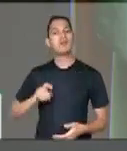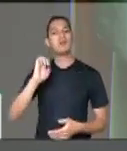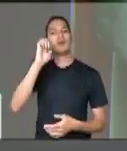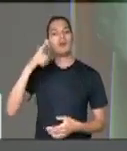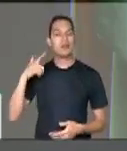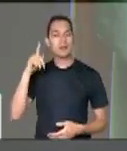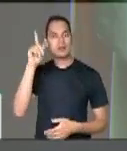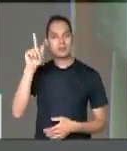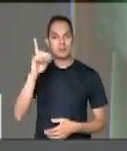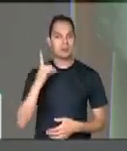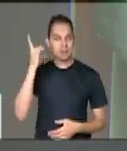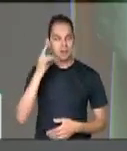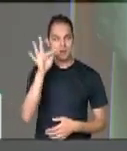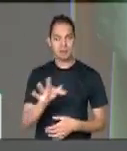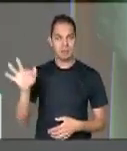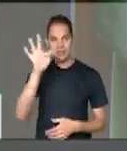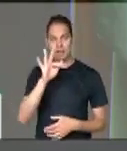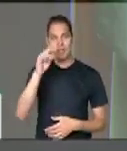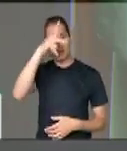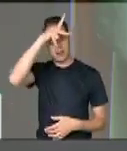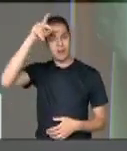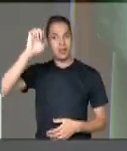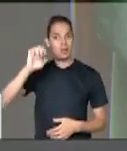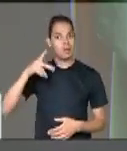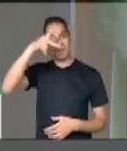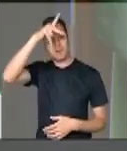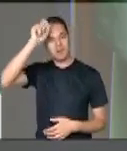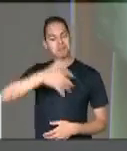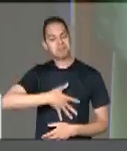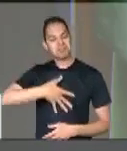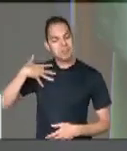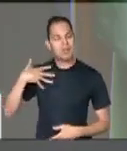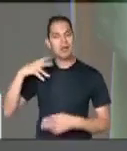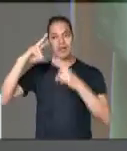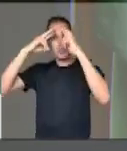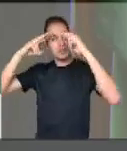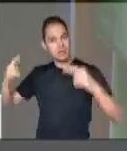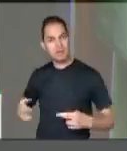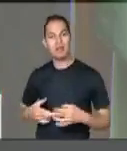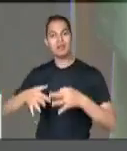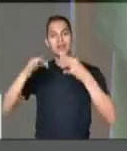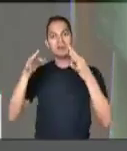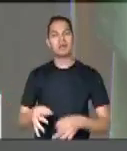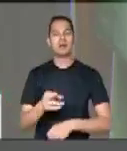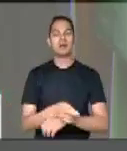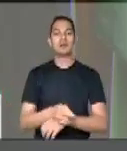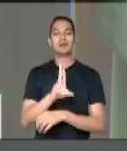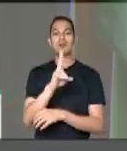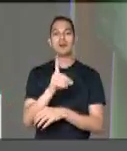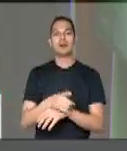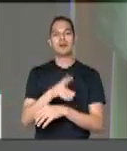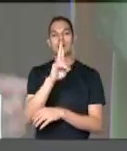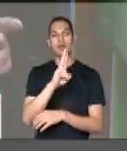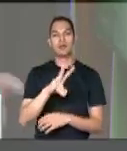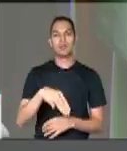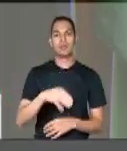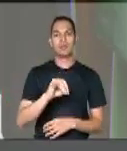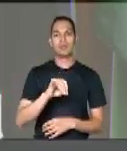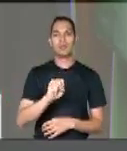prefeito por 2 mandatos, um homem muito honrado, um homem muito digno, que é o doutor Moisés Avelino, que lá naquele